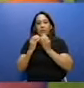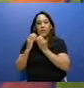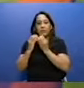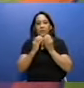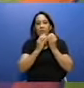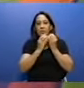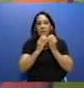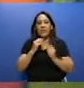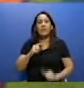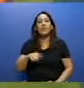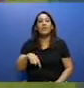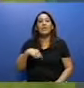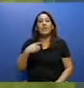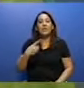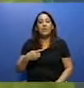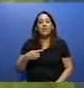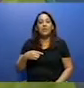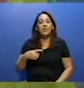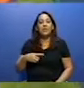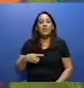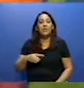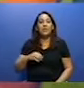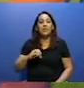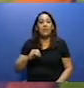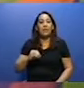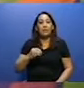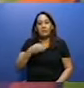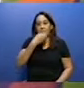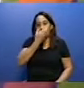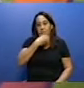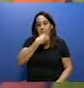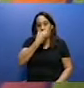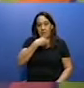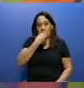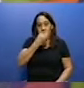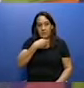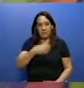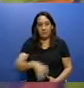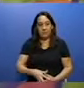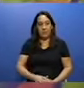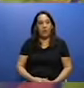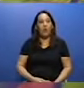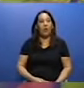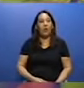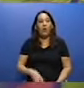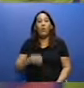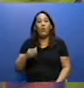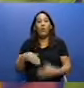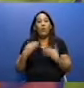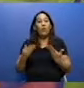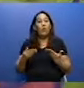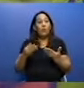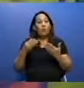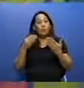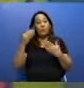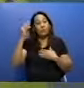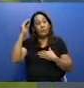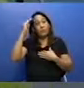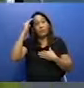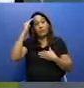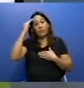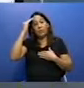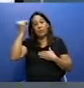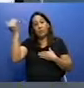melancia. E a minha décima será maçã. Como é que eu descobri isso? Eu posso fazer o desenho